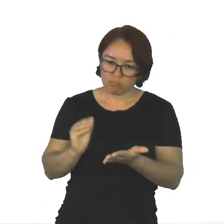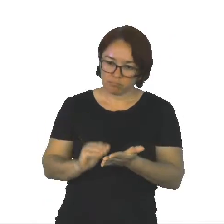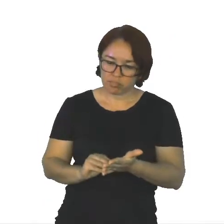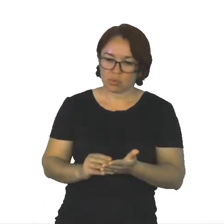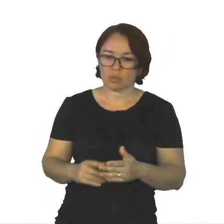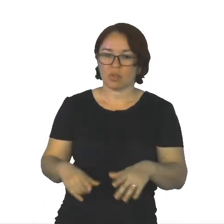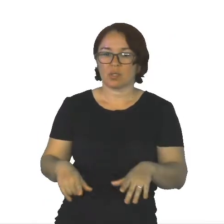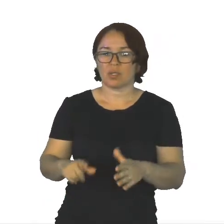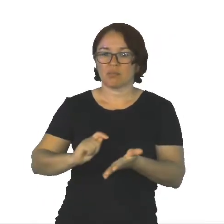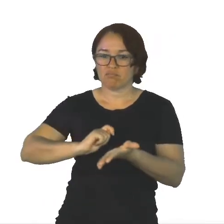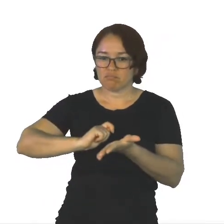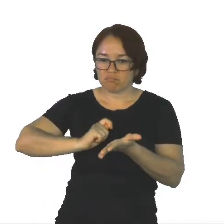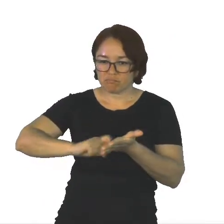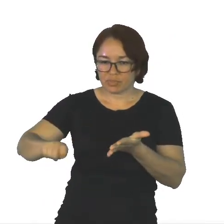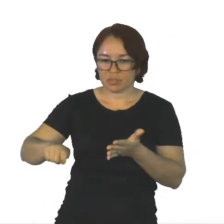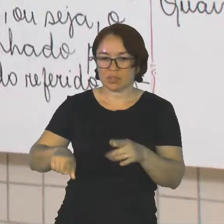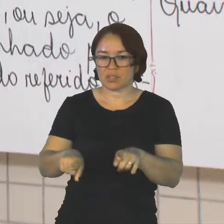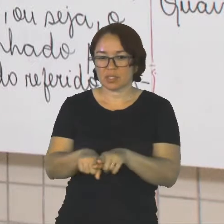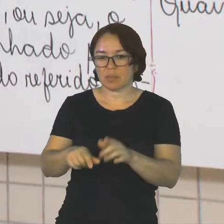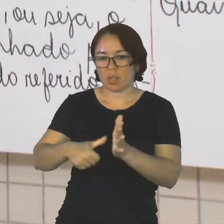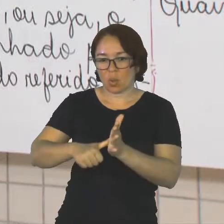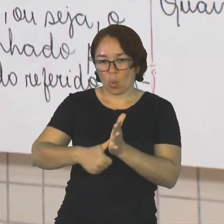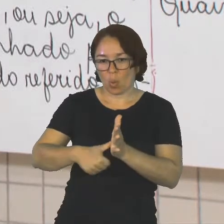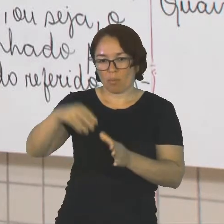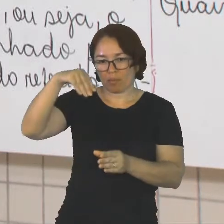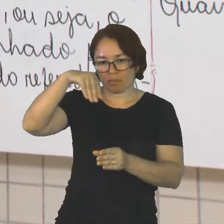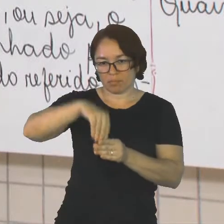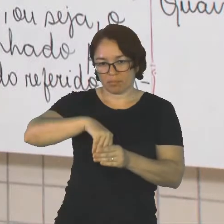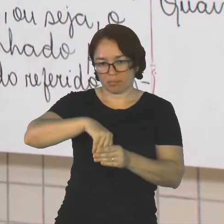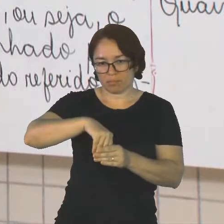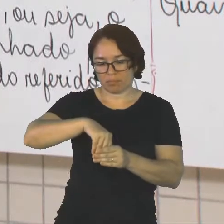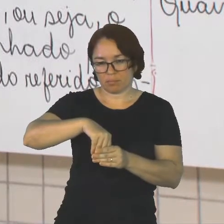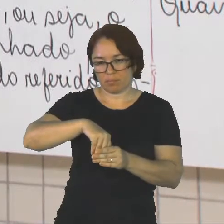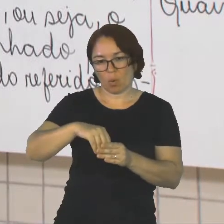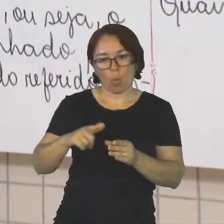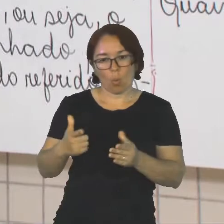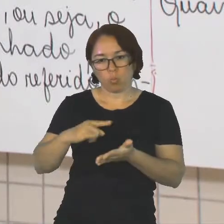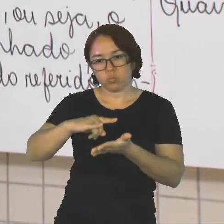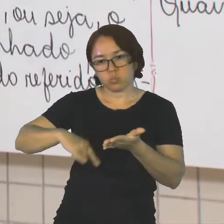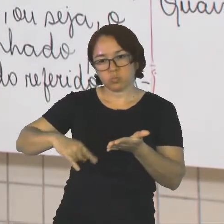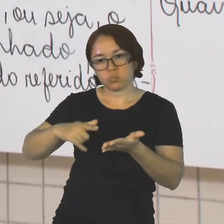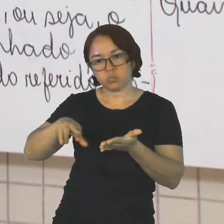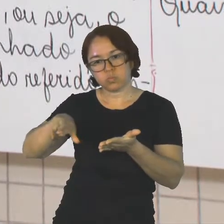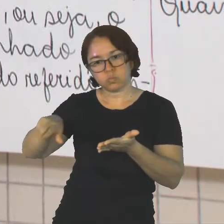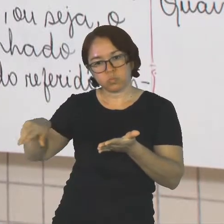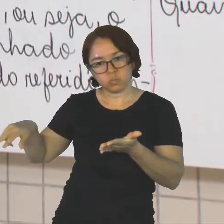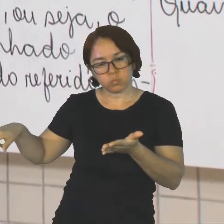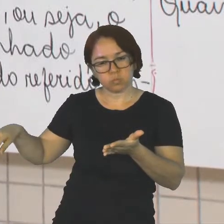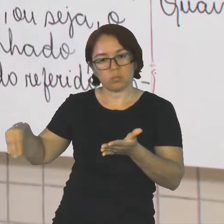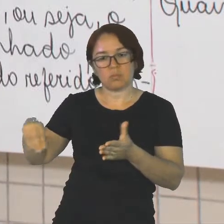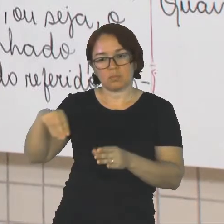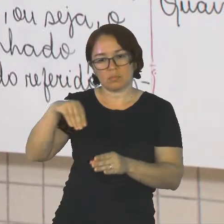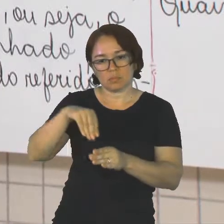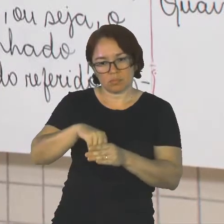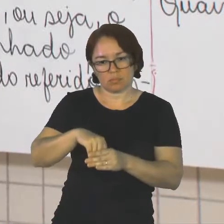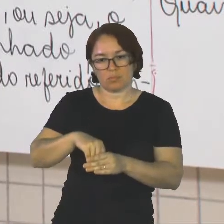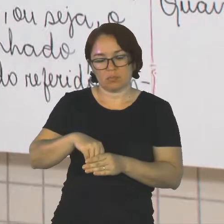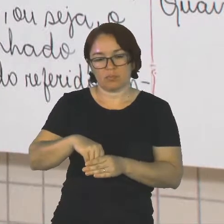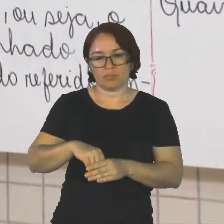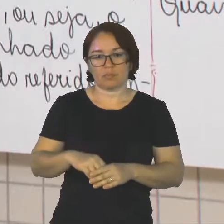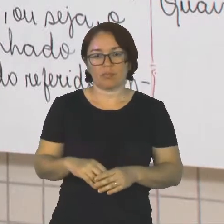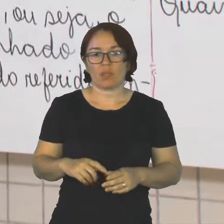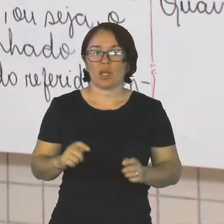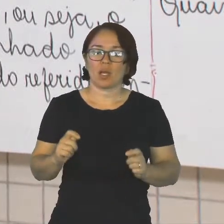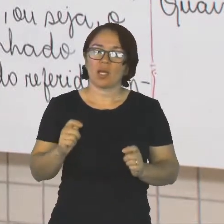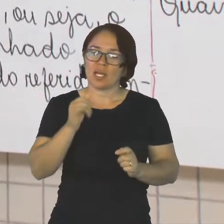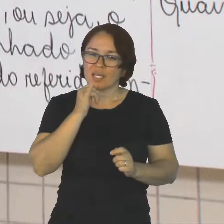anexo. No caso dessa carta que nós analisamos, qual documento que poderia ir em anexo,